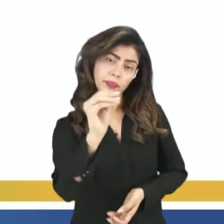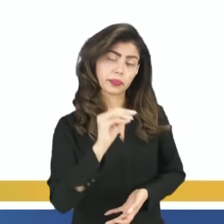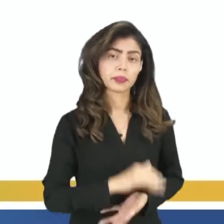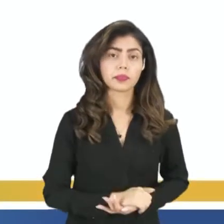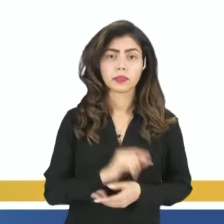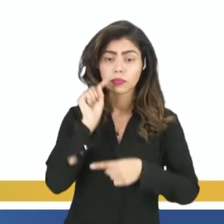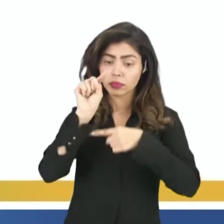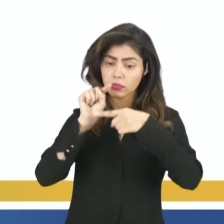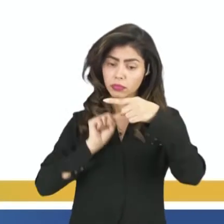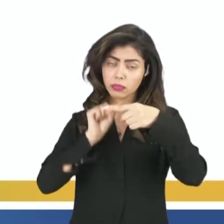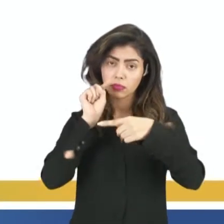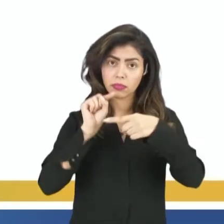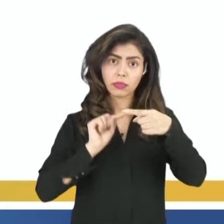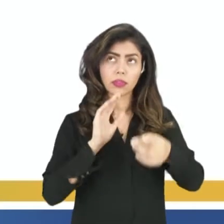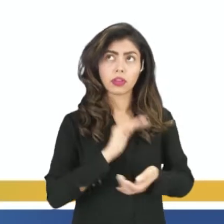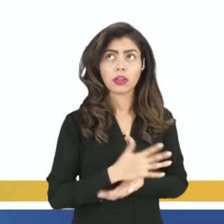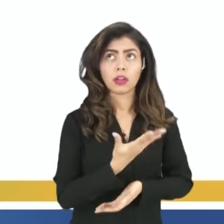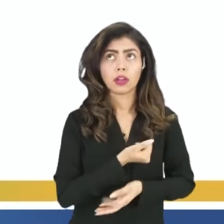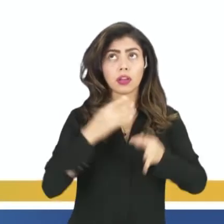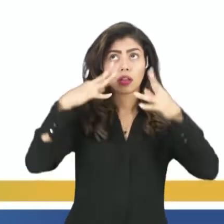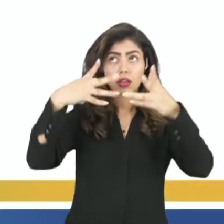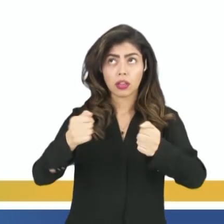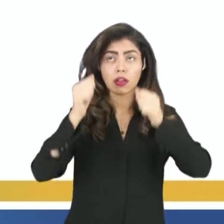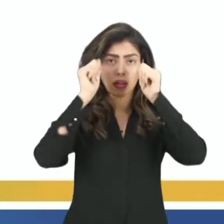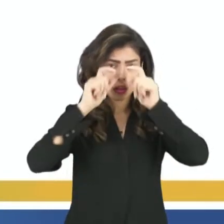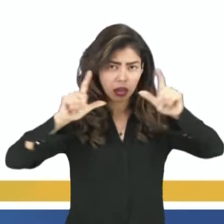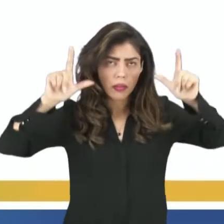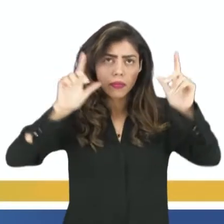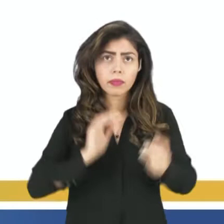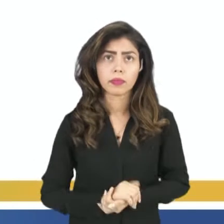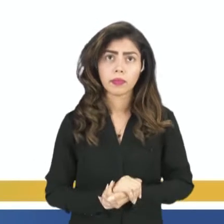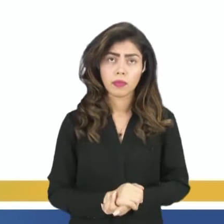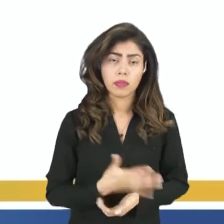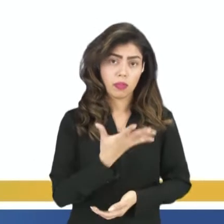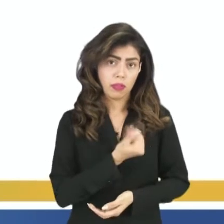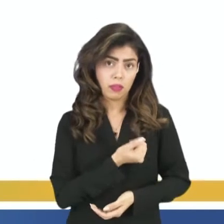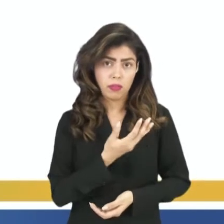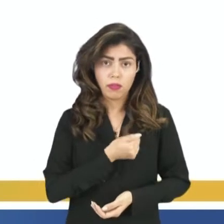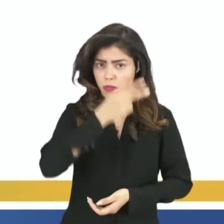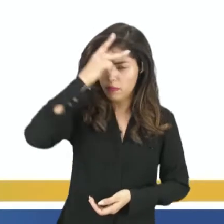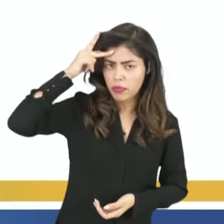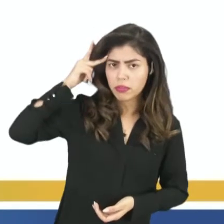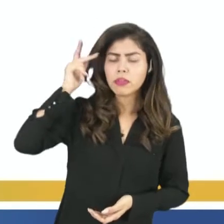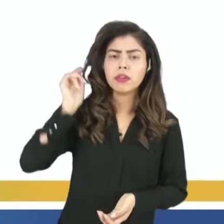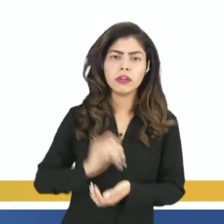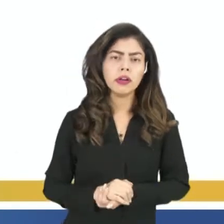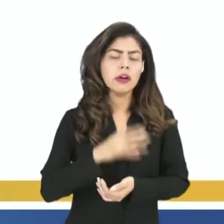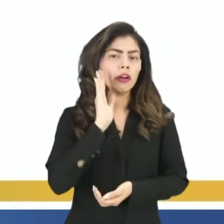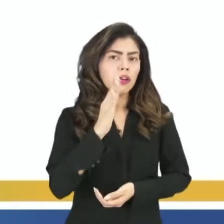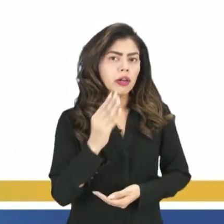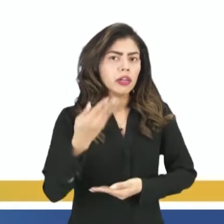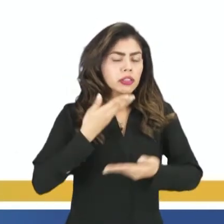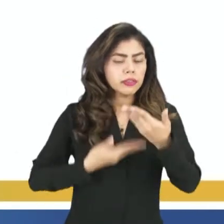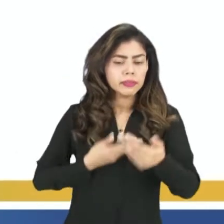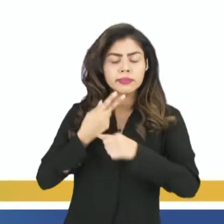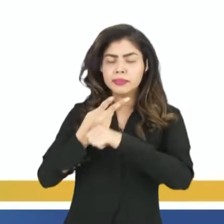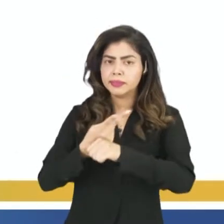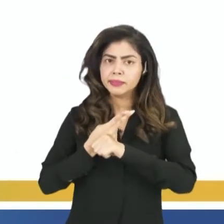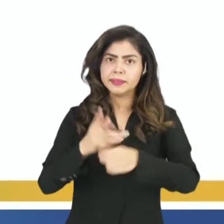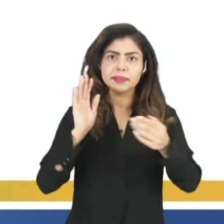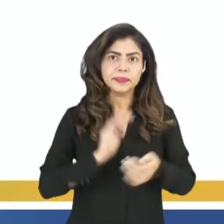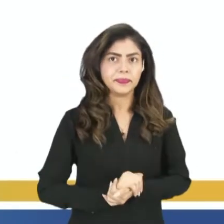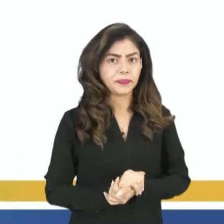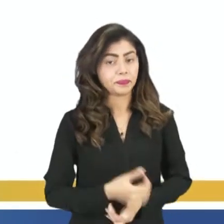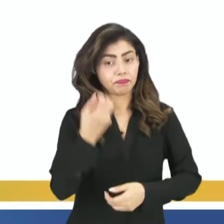e dividir aqui pelo número total de observações, ou seja, pelo número total de pessoas que participaram dessa pesquisa. Então